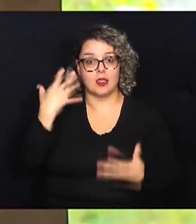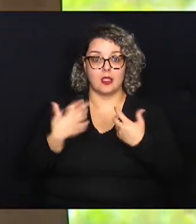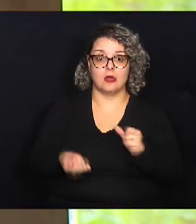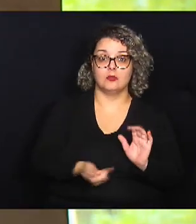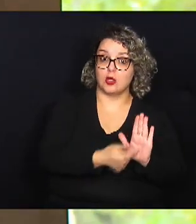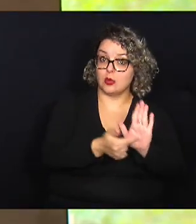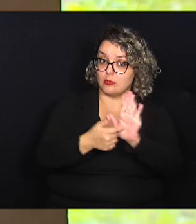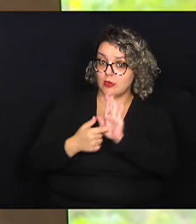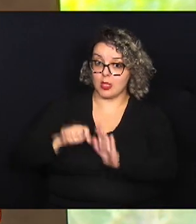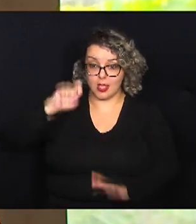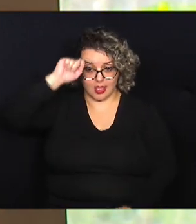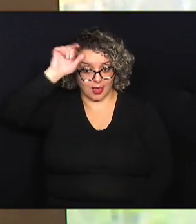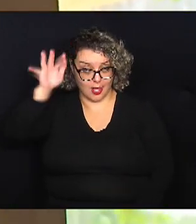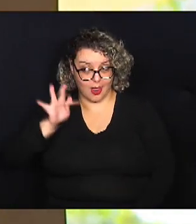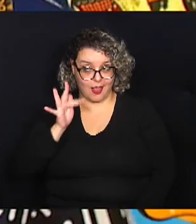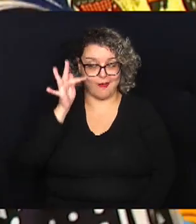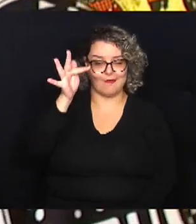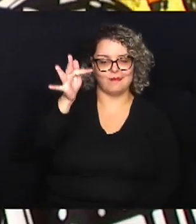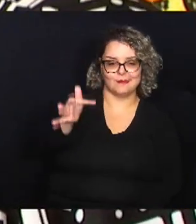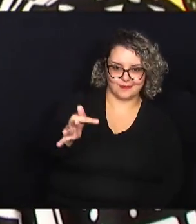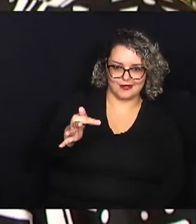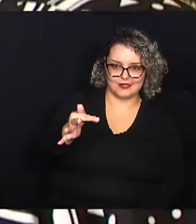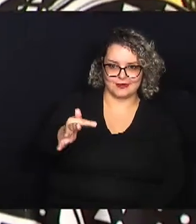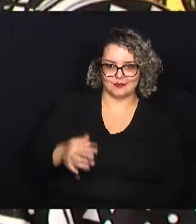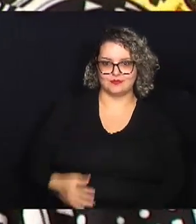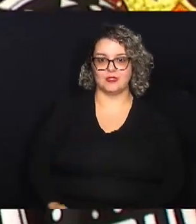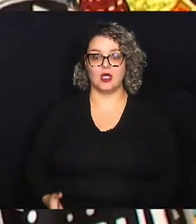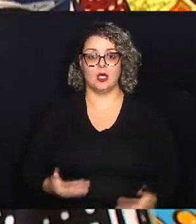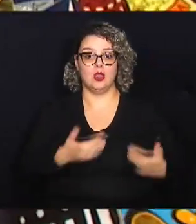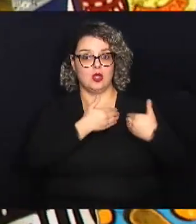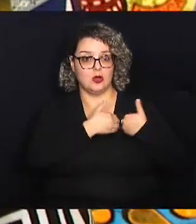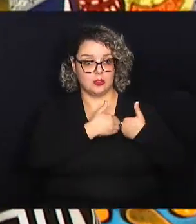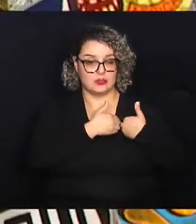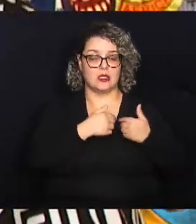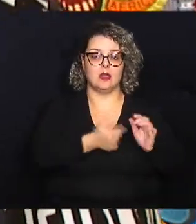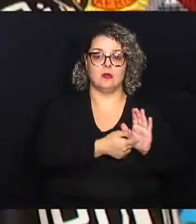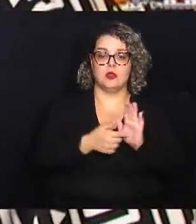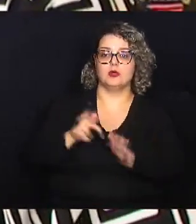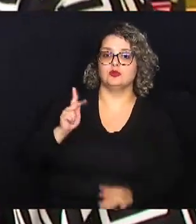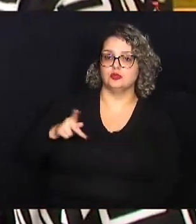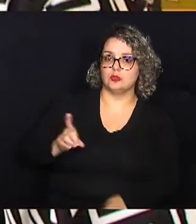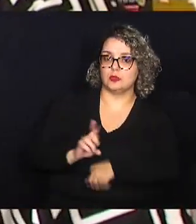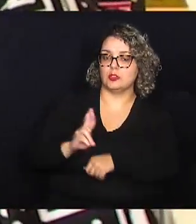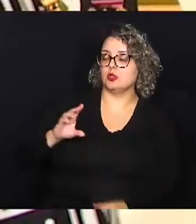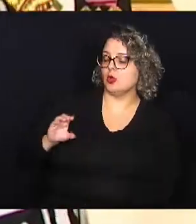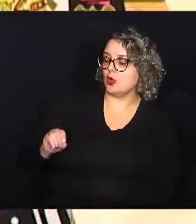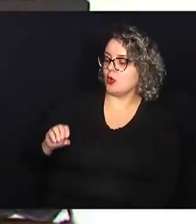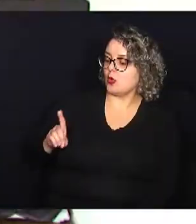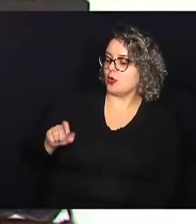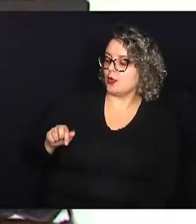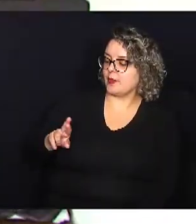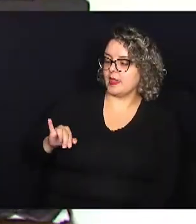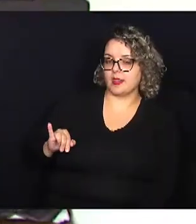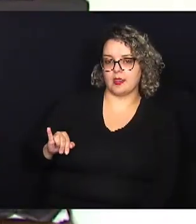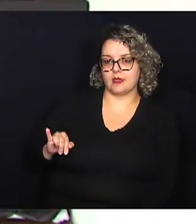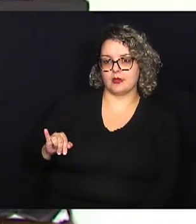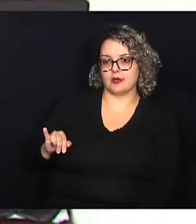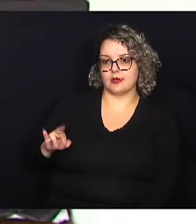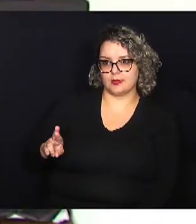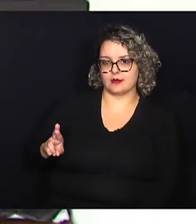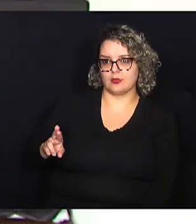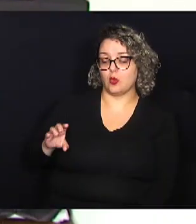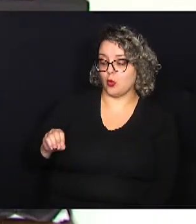Cultural Afrofuturista. A curadoria da mostra é do professor Odair Marques da Silva, que destaca